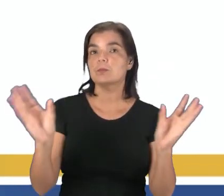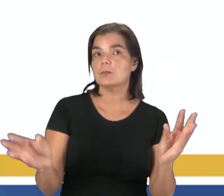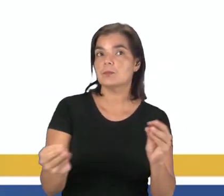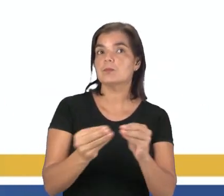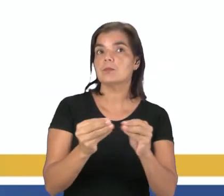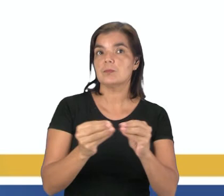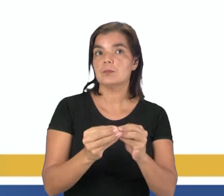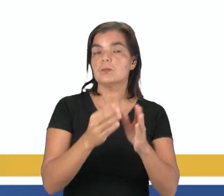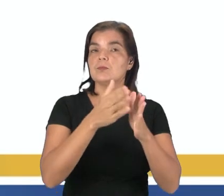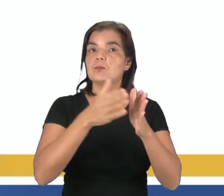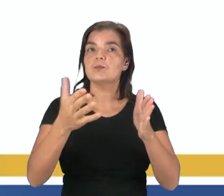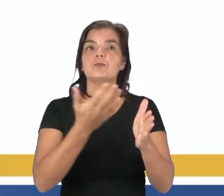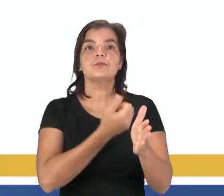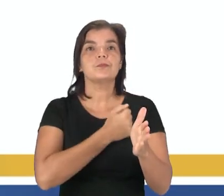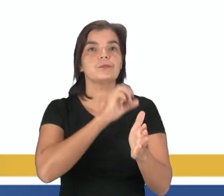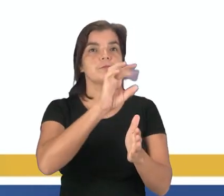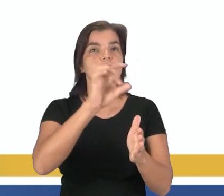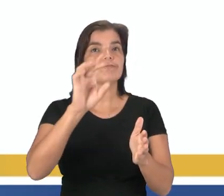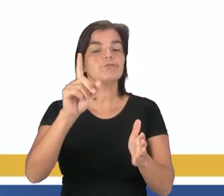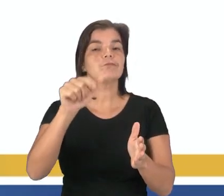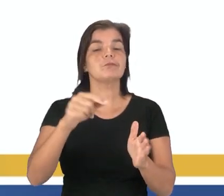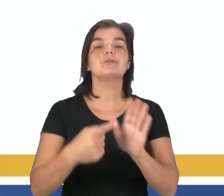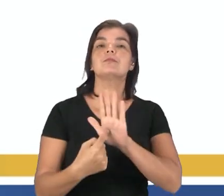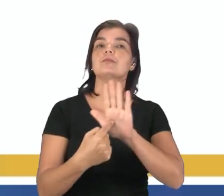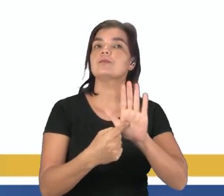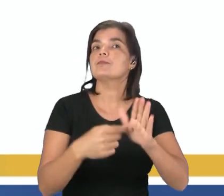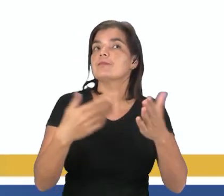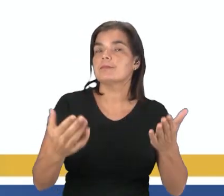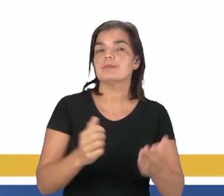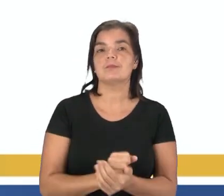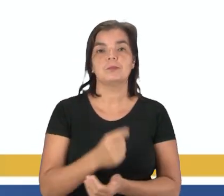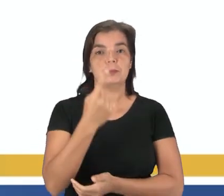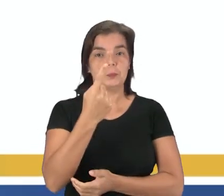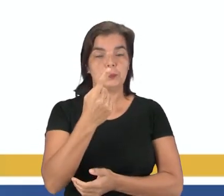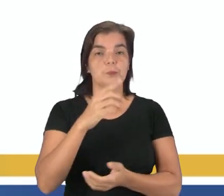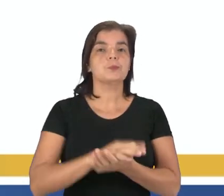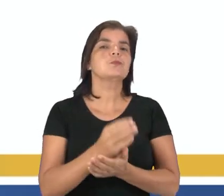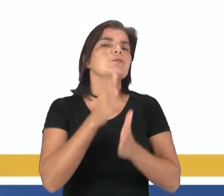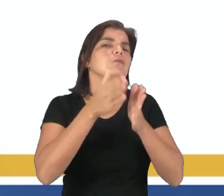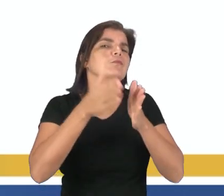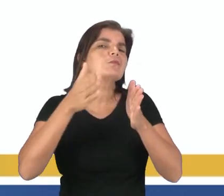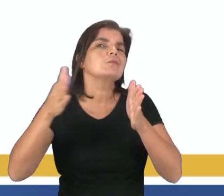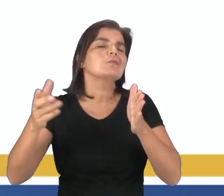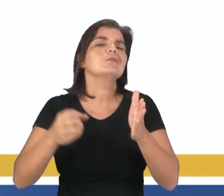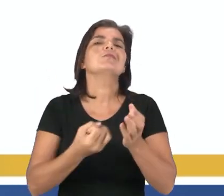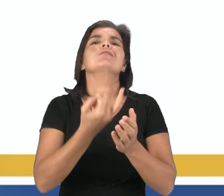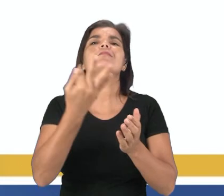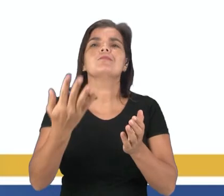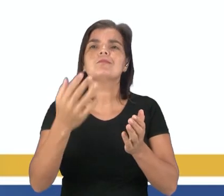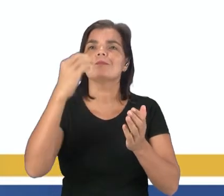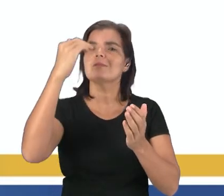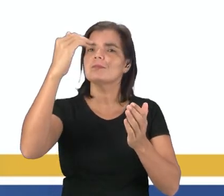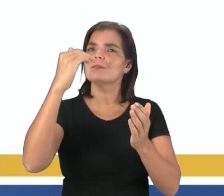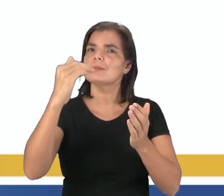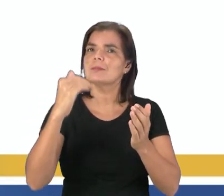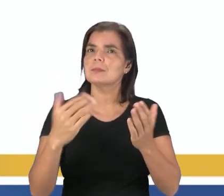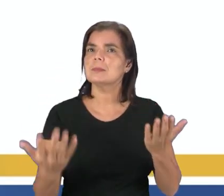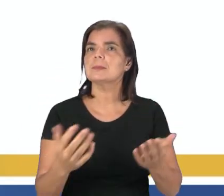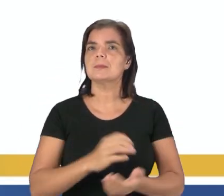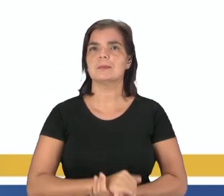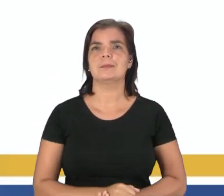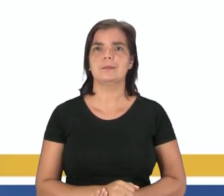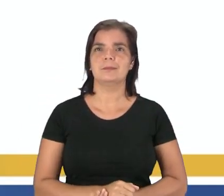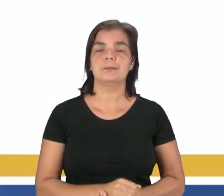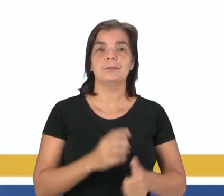seus componentes. O número de fases em cada um é respectivamente. Quantas fases vocês acham que tem em cada uma dessas